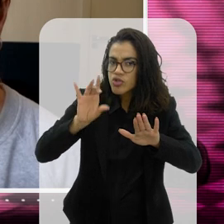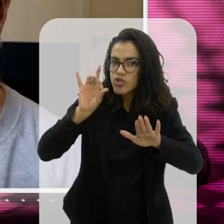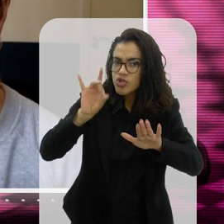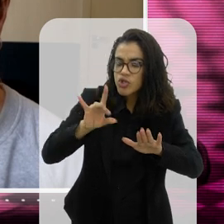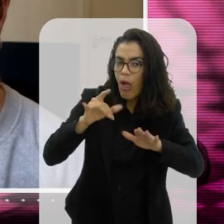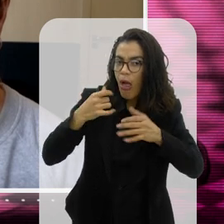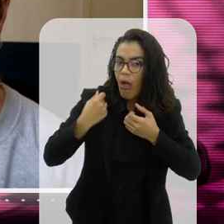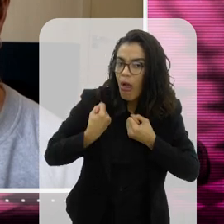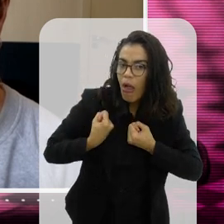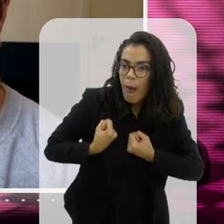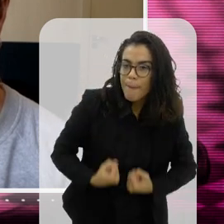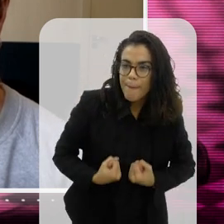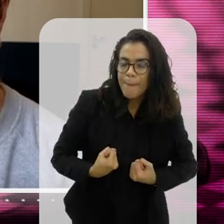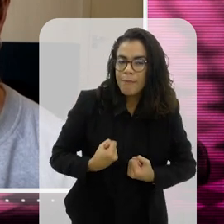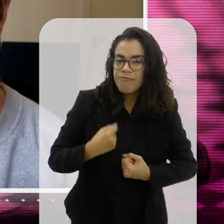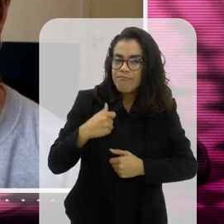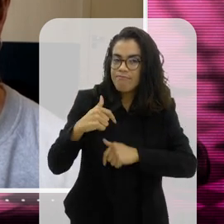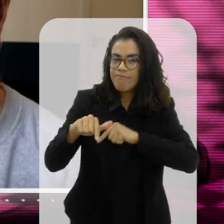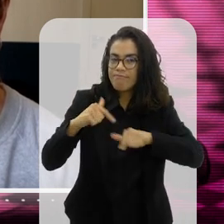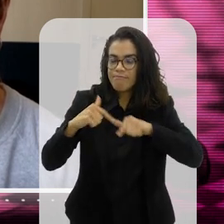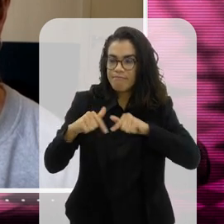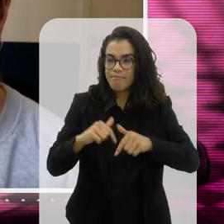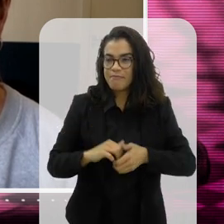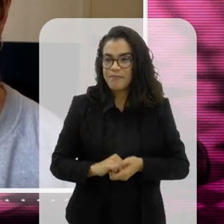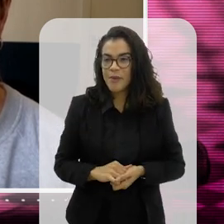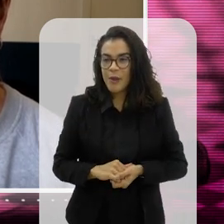mais ser sobrecarregada. Como você vê, Nana?